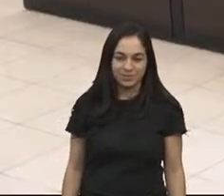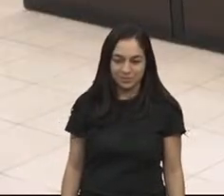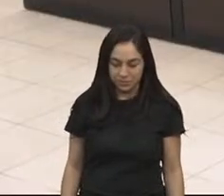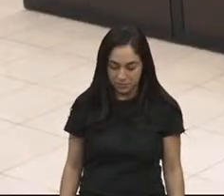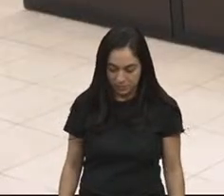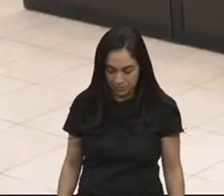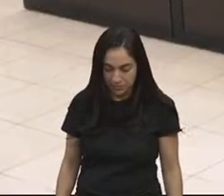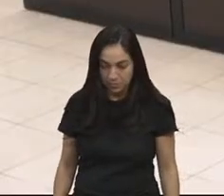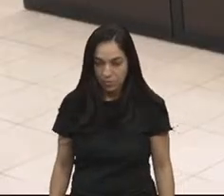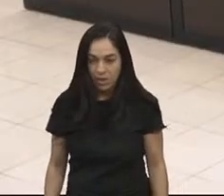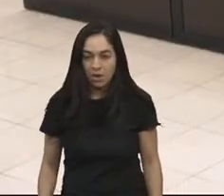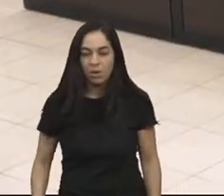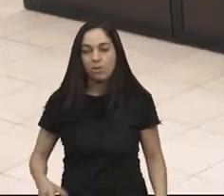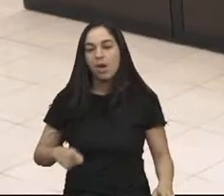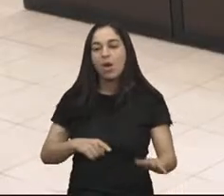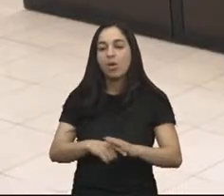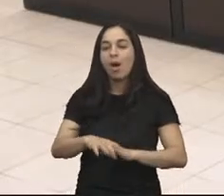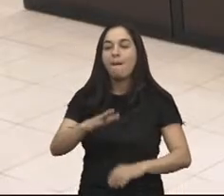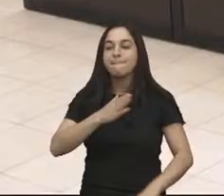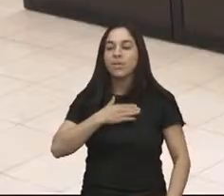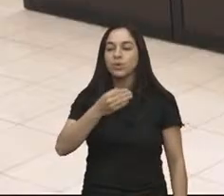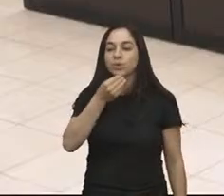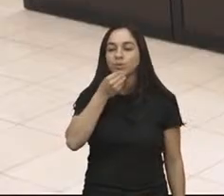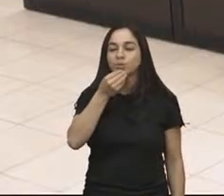Mais alguém para se manifestar de vocês?